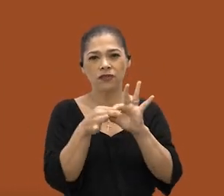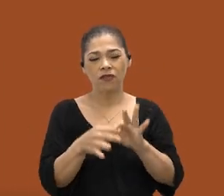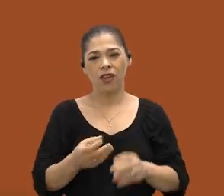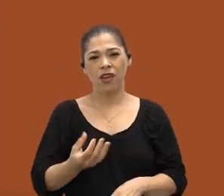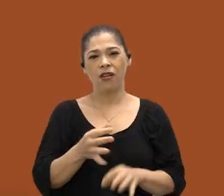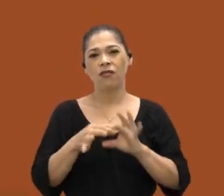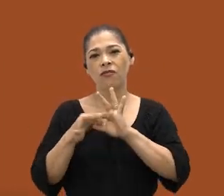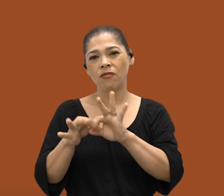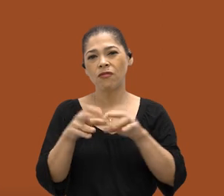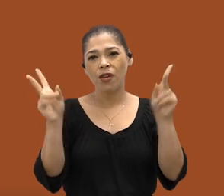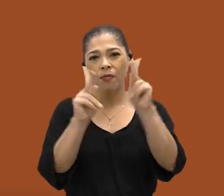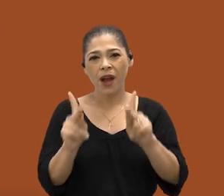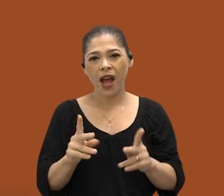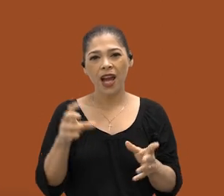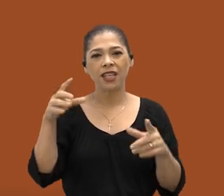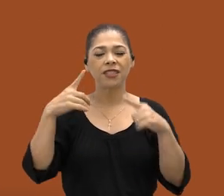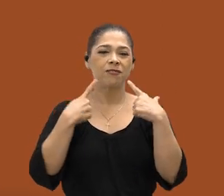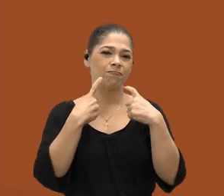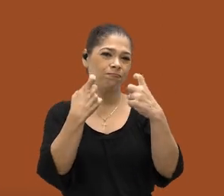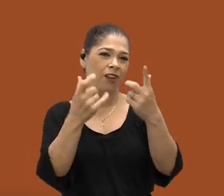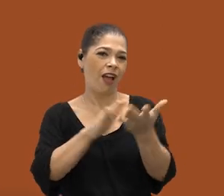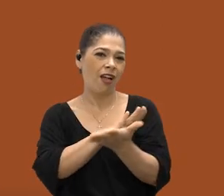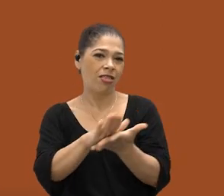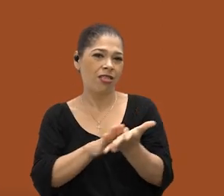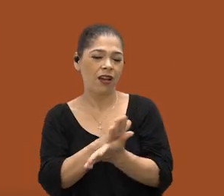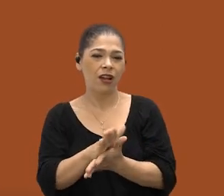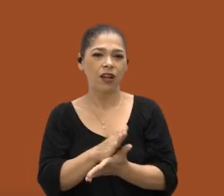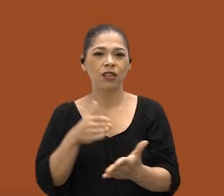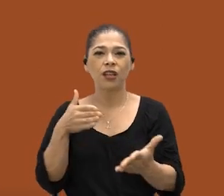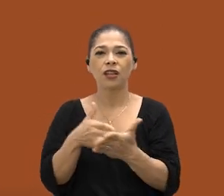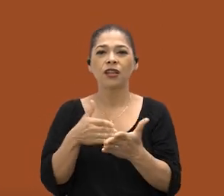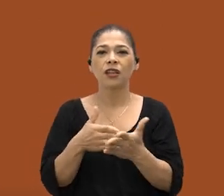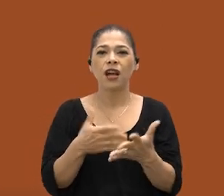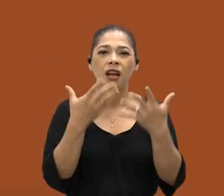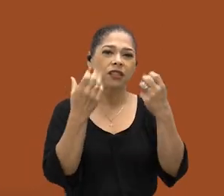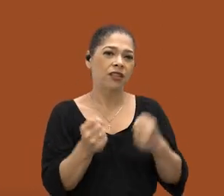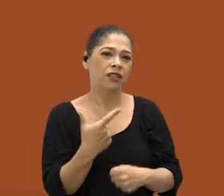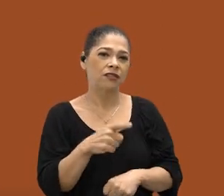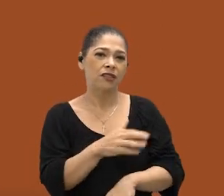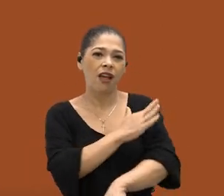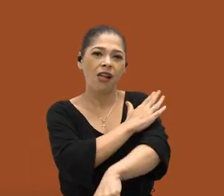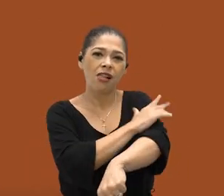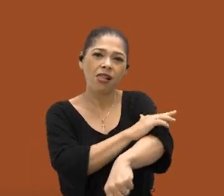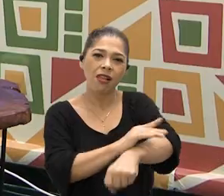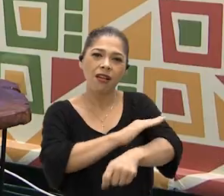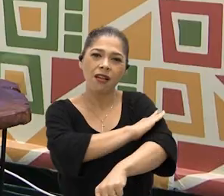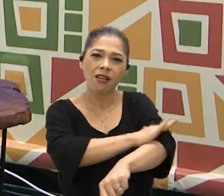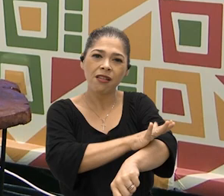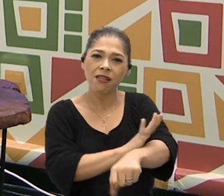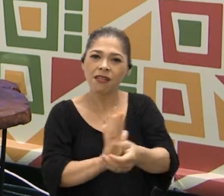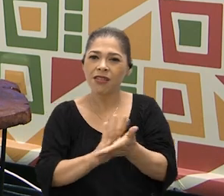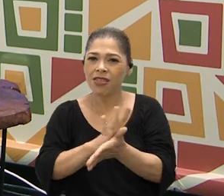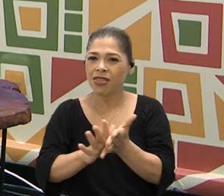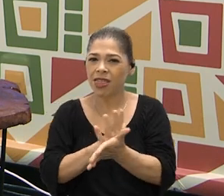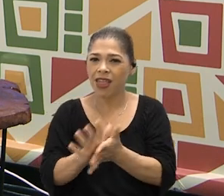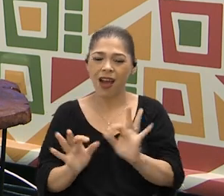habitavam pela ausência de conflito e no limite pela negação da o racismo